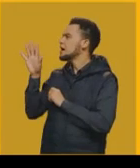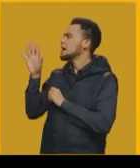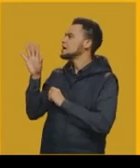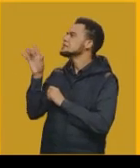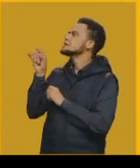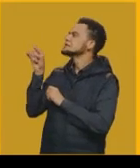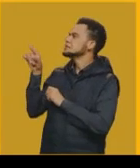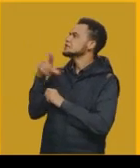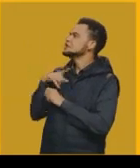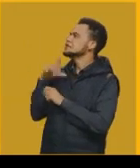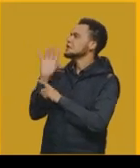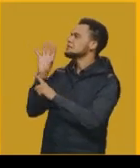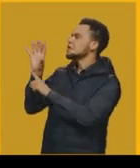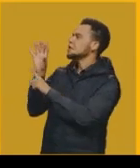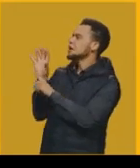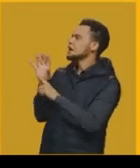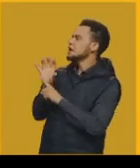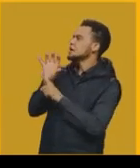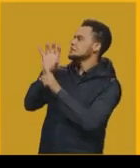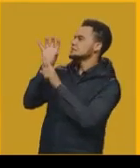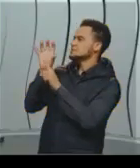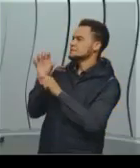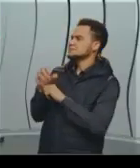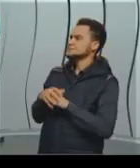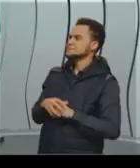exercia influência.